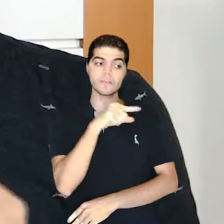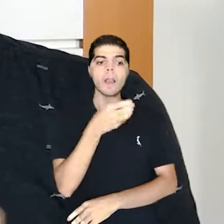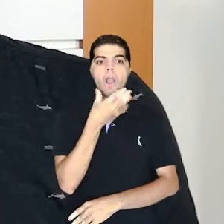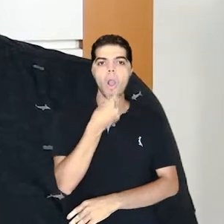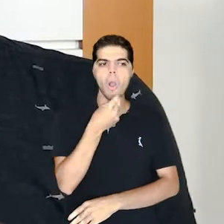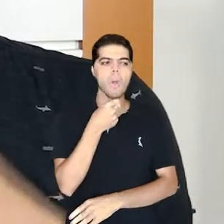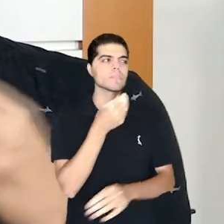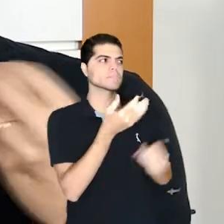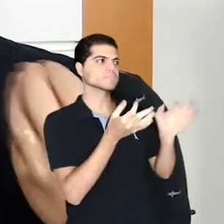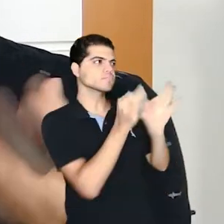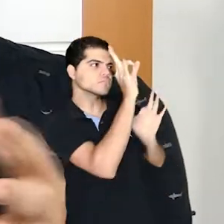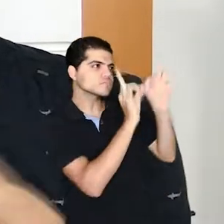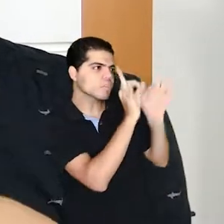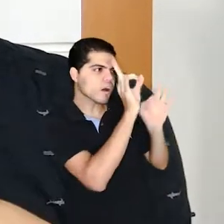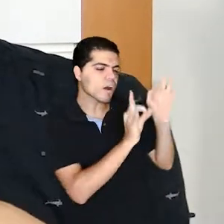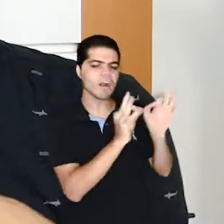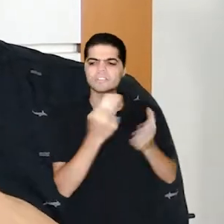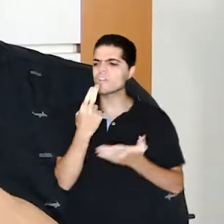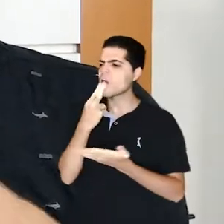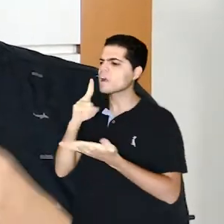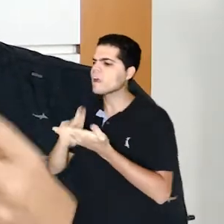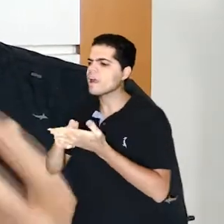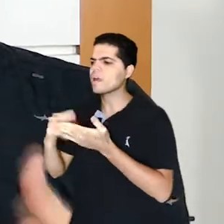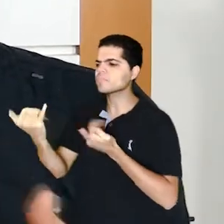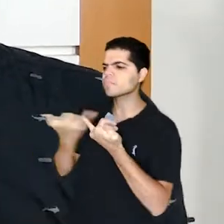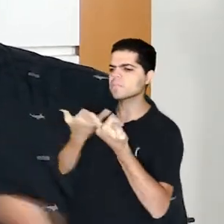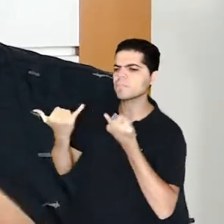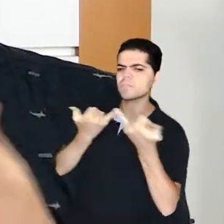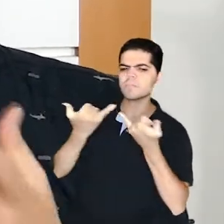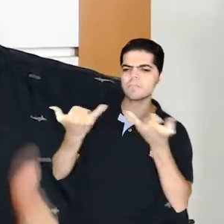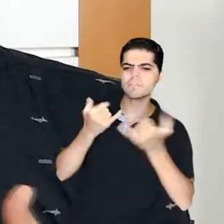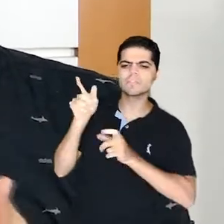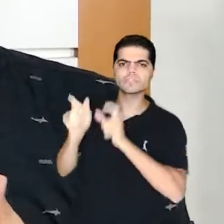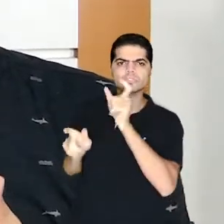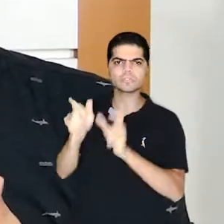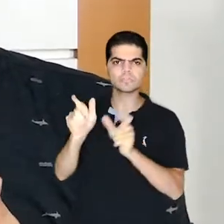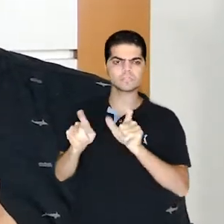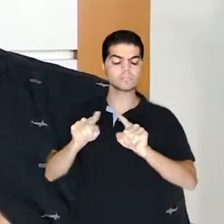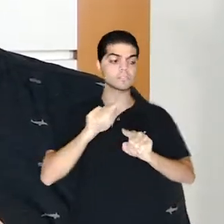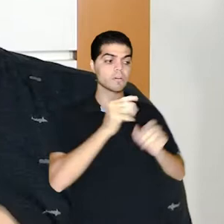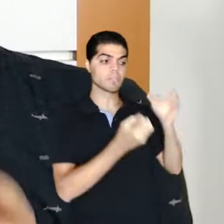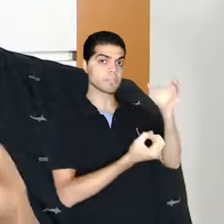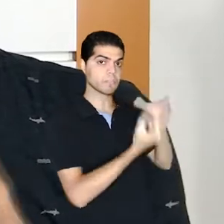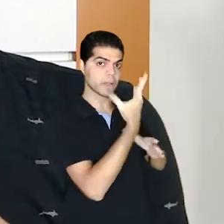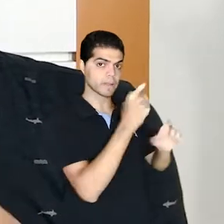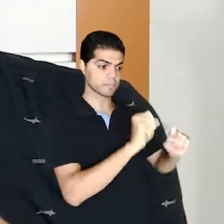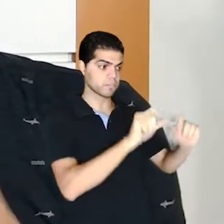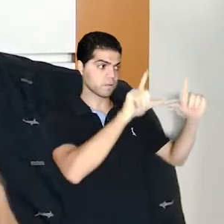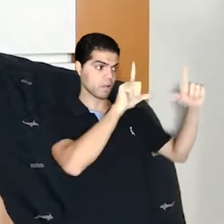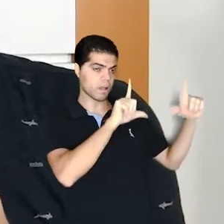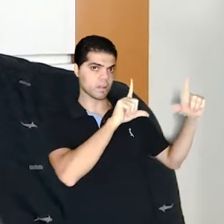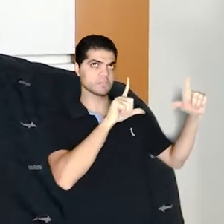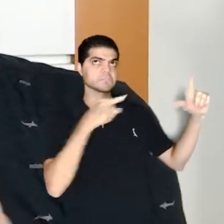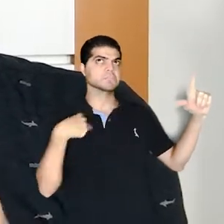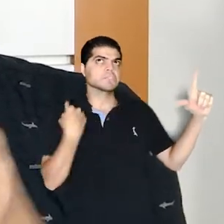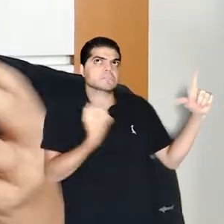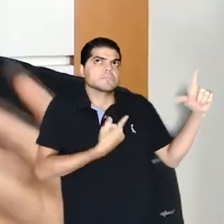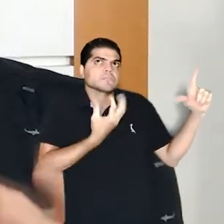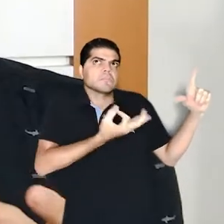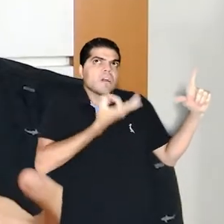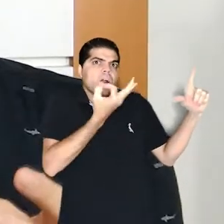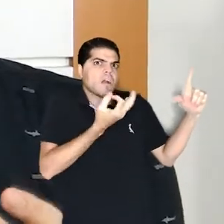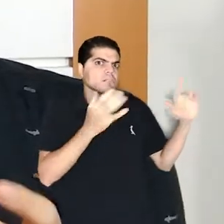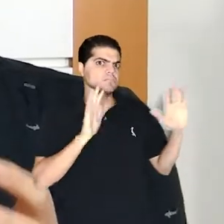tenha recorrido a fontes, cartas, retratos de outras pessoas, enfim, para realizar essa obra, a gente não pode dizer que